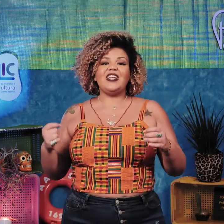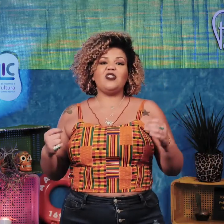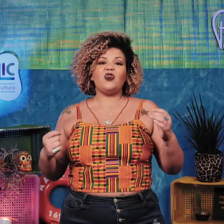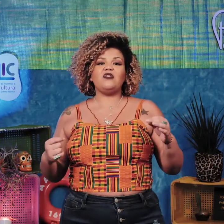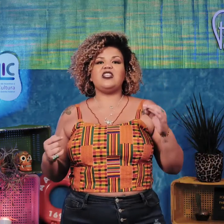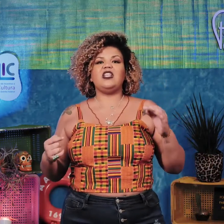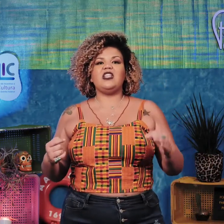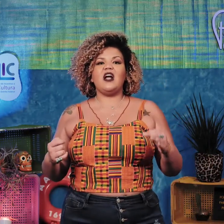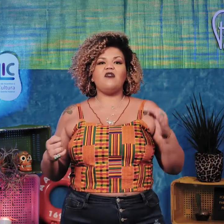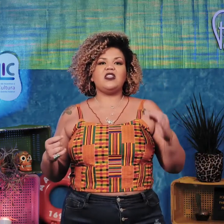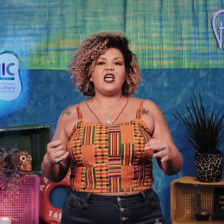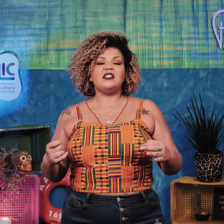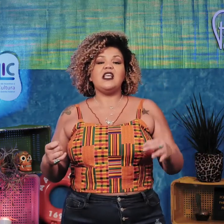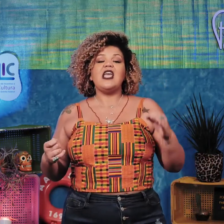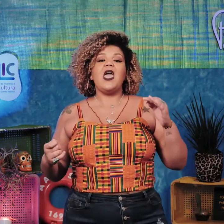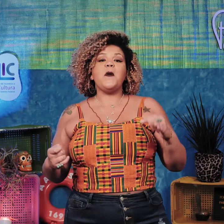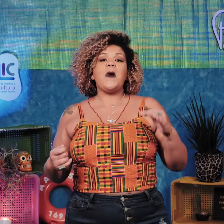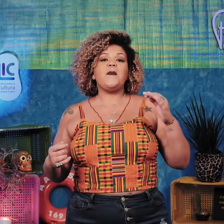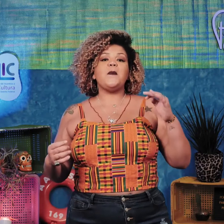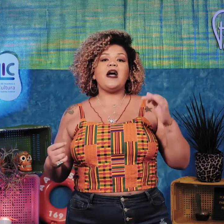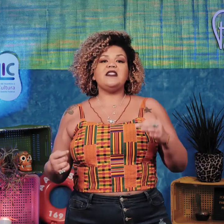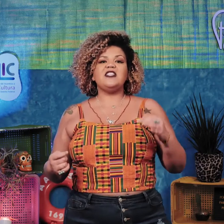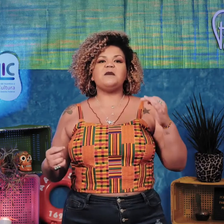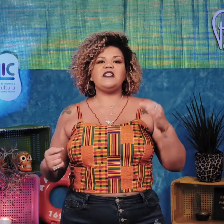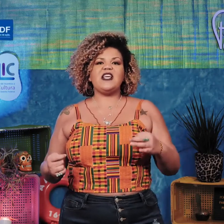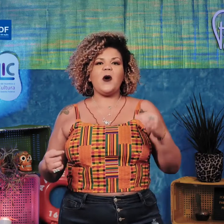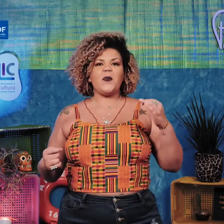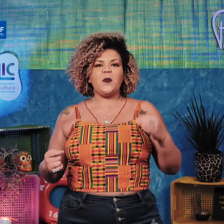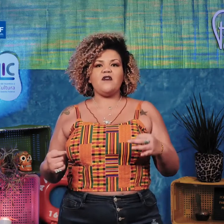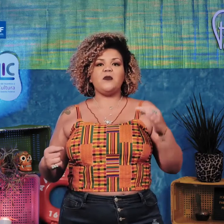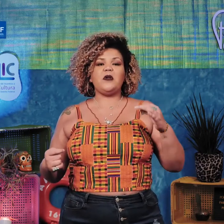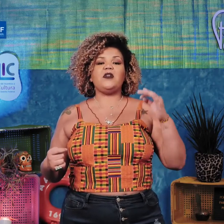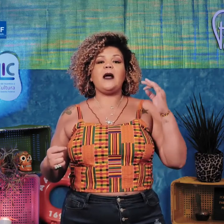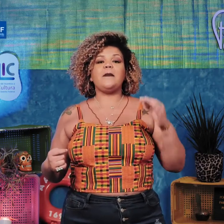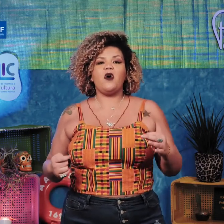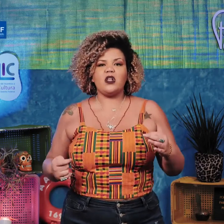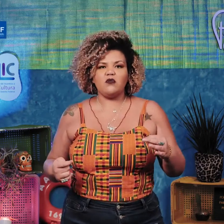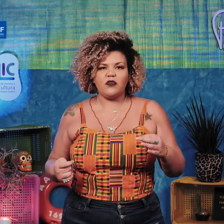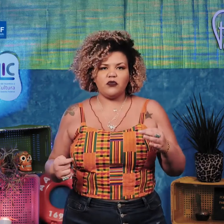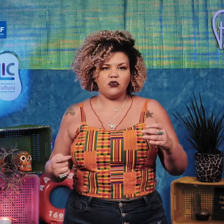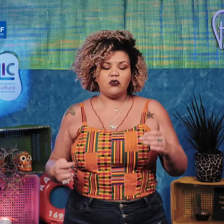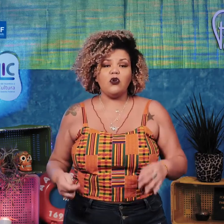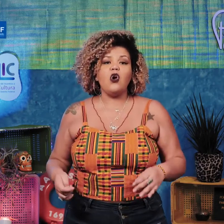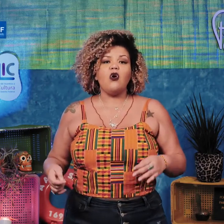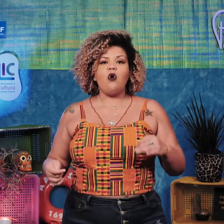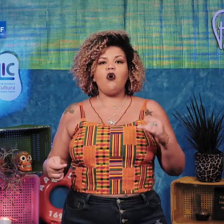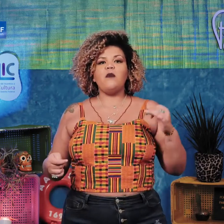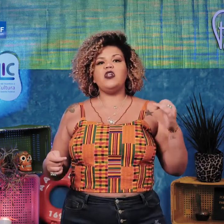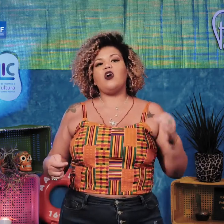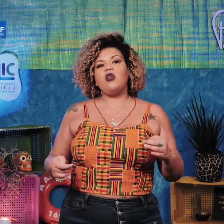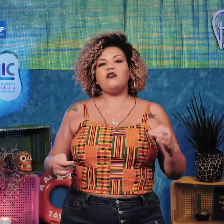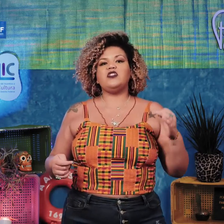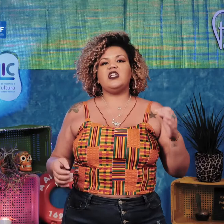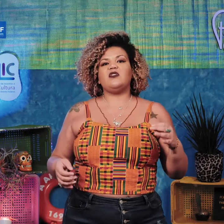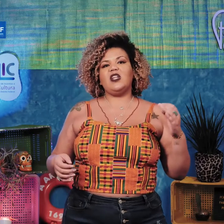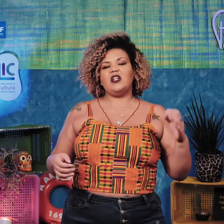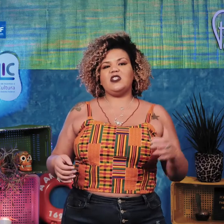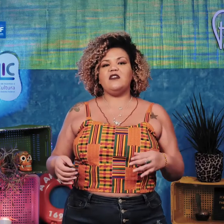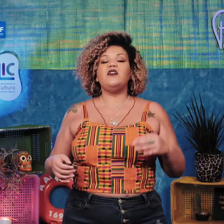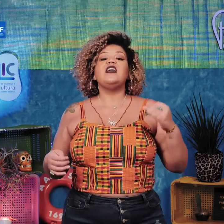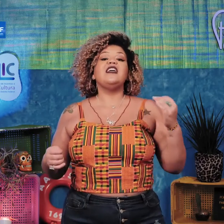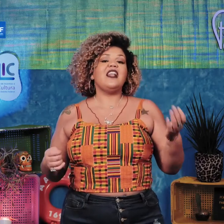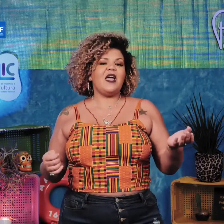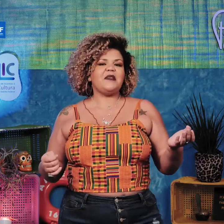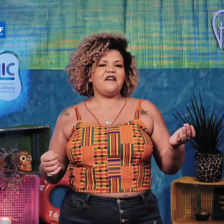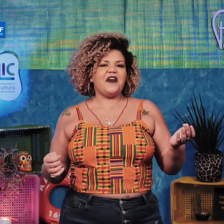seco a diretora do CDD acontece em um papo mais que especial promovido pelo laborado o futuro como comunicólogo